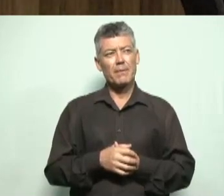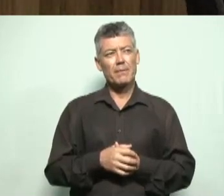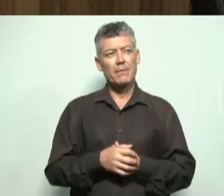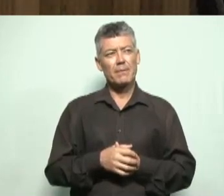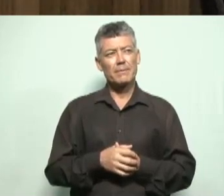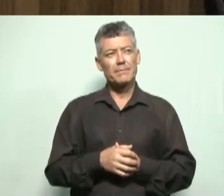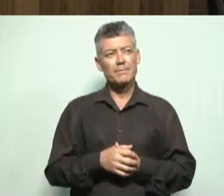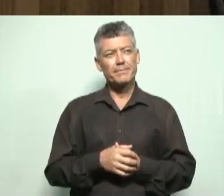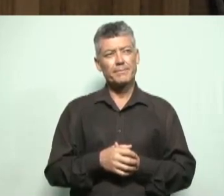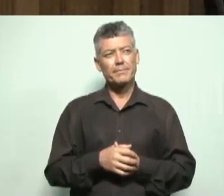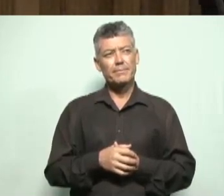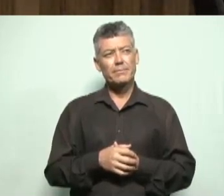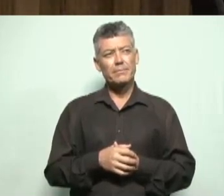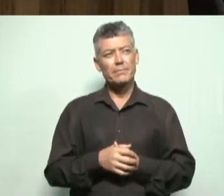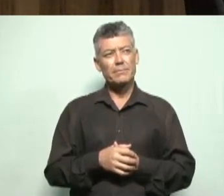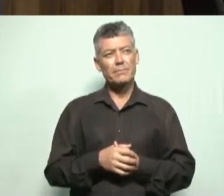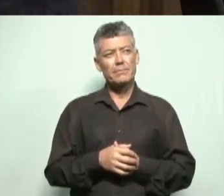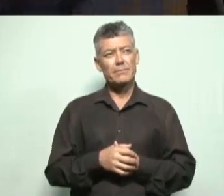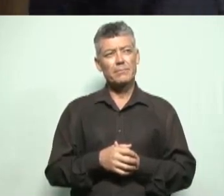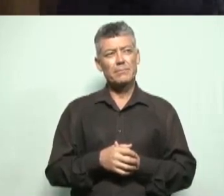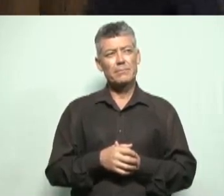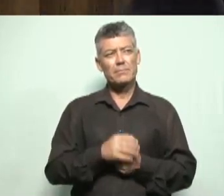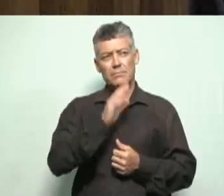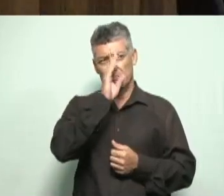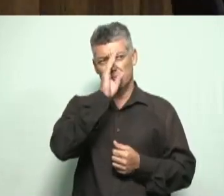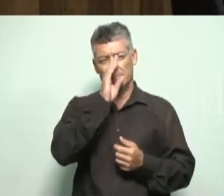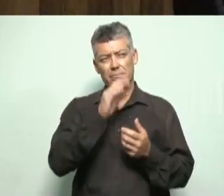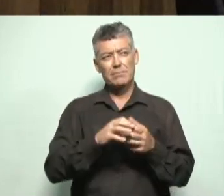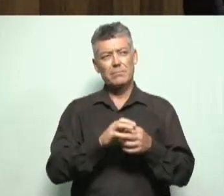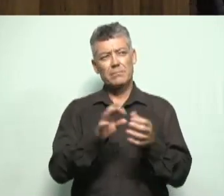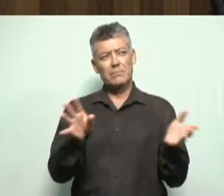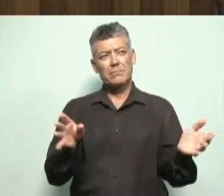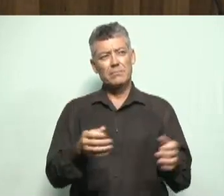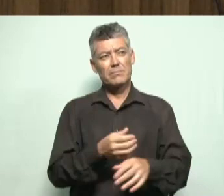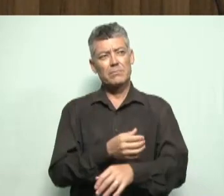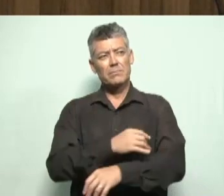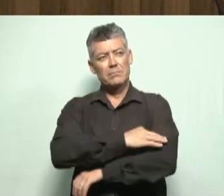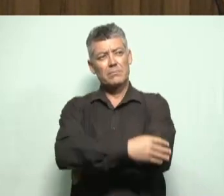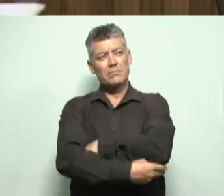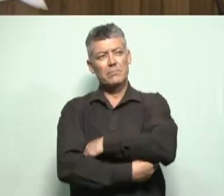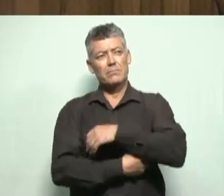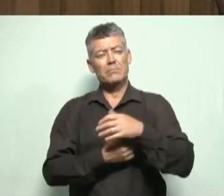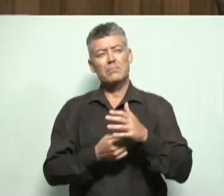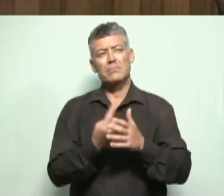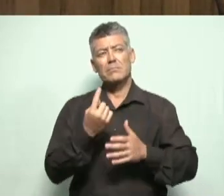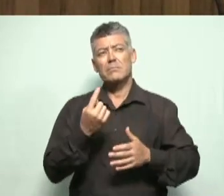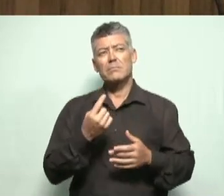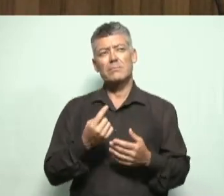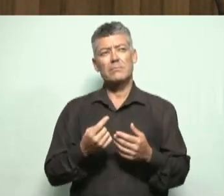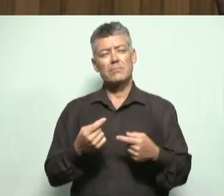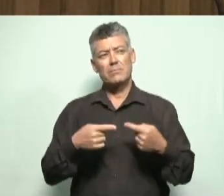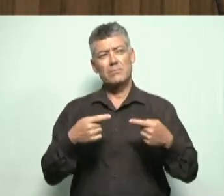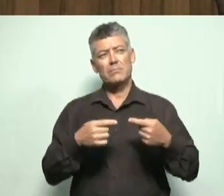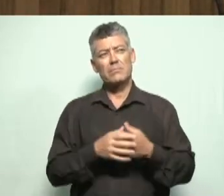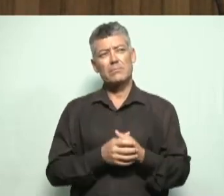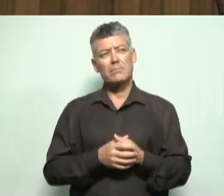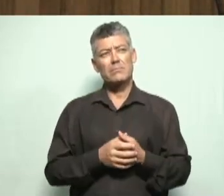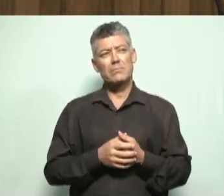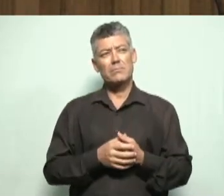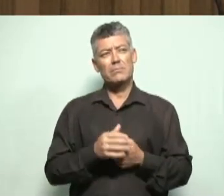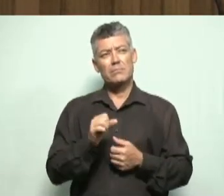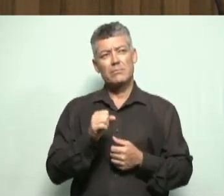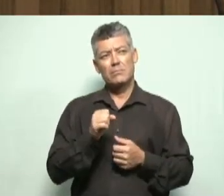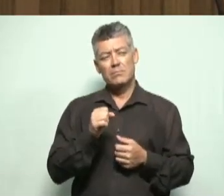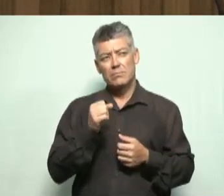774-2021, dispõe sobre a distribuição gratuita de fraldas descartáveis. Aprovado em primeira discussão. Projeto de Lei